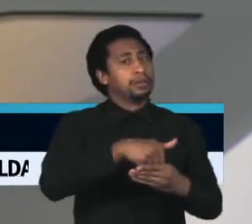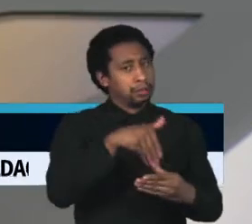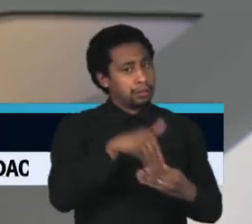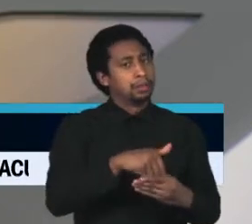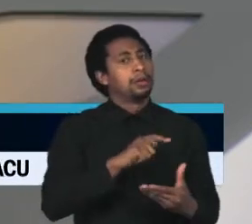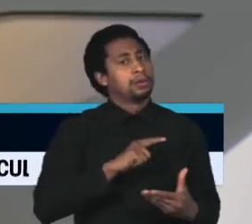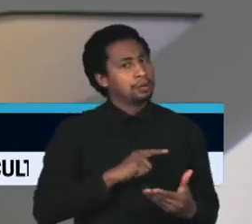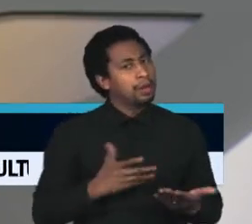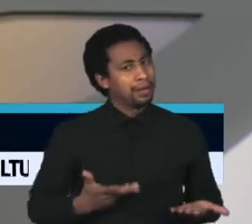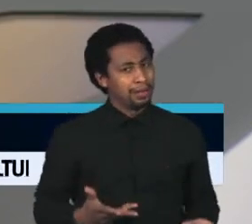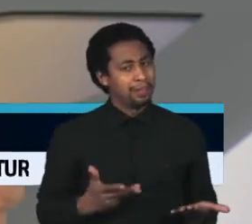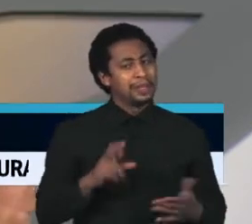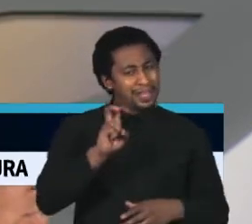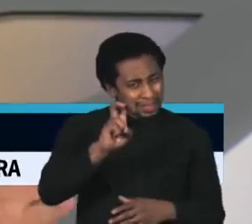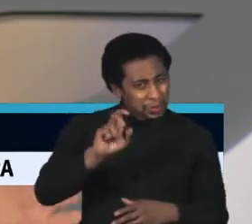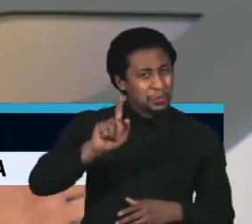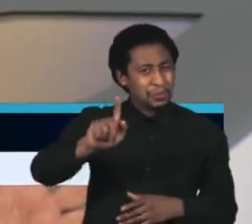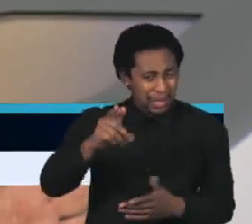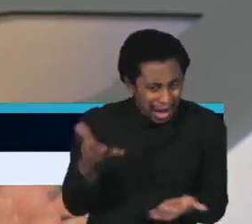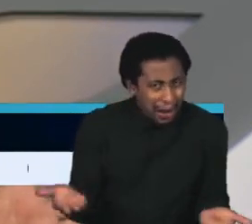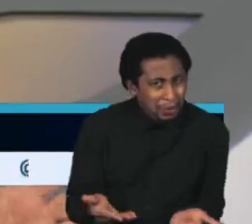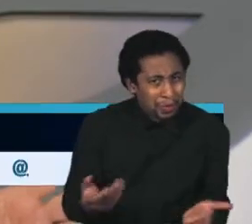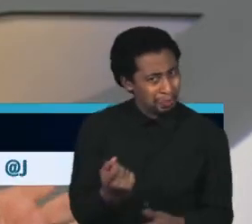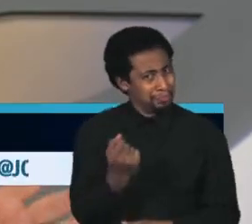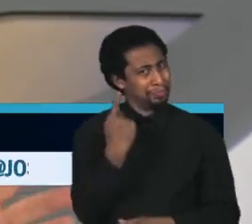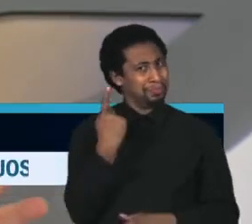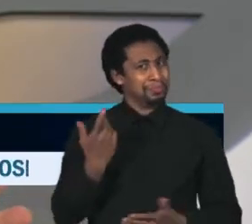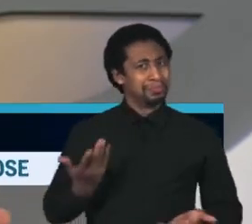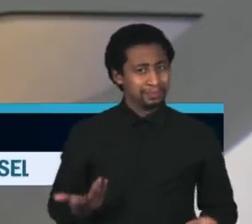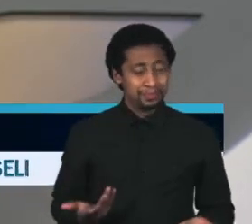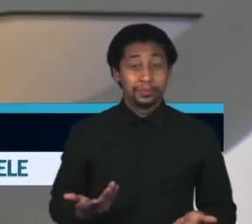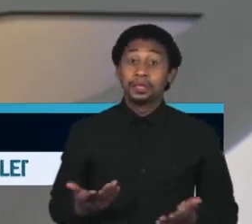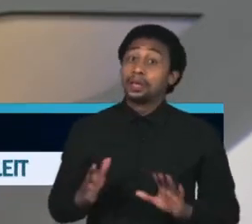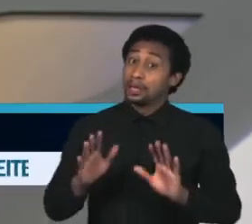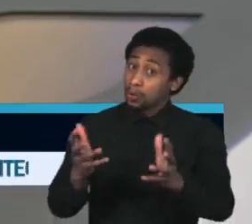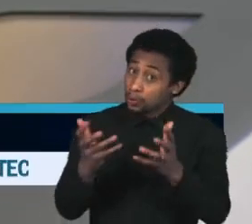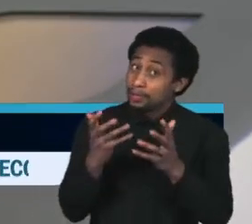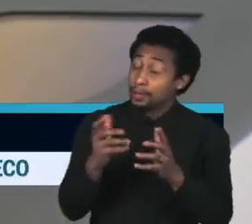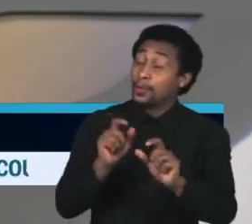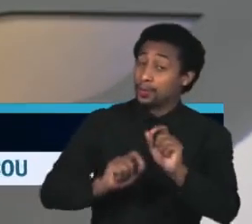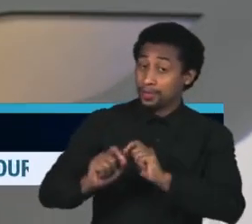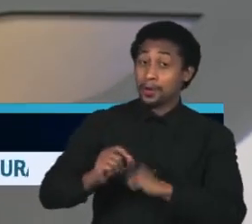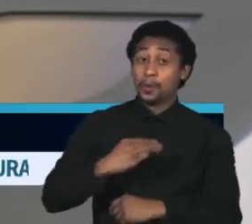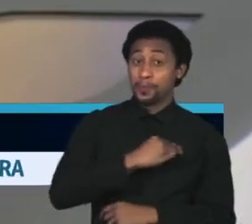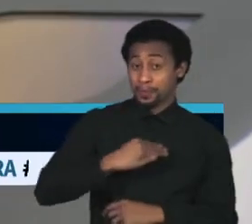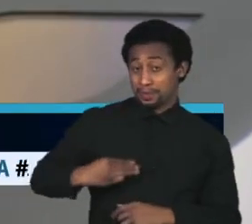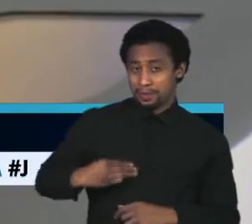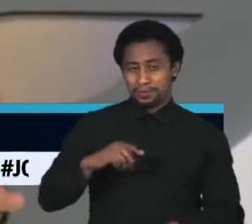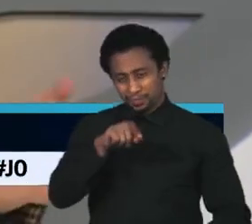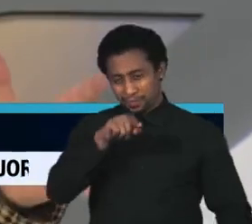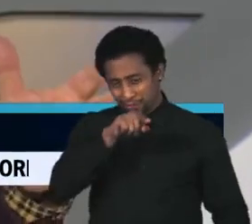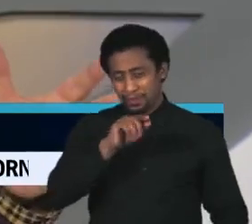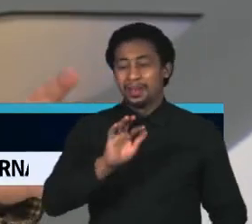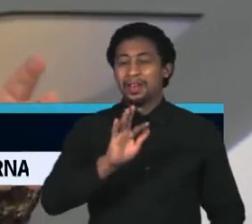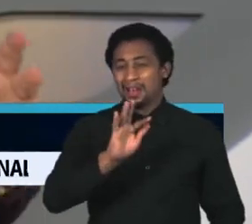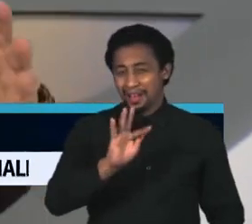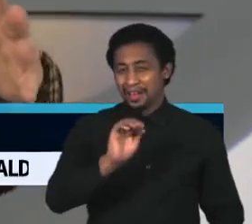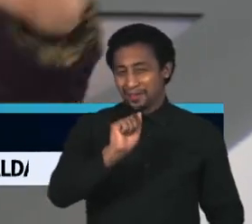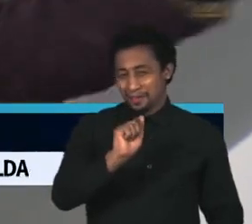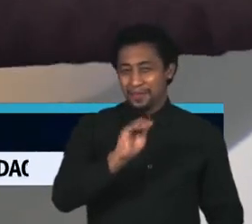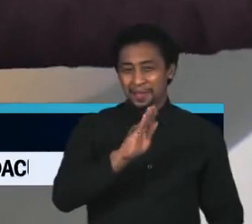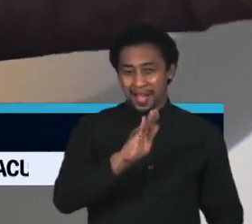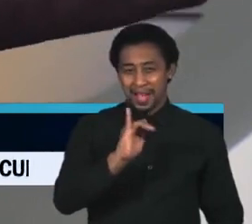ele já inaugura eu adoraria sabe o que se o ministro Fábio tivermos vendo eu adoraria que ele fosse